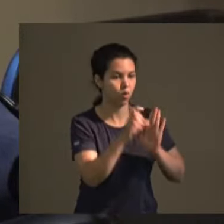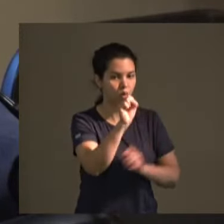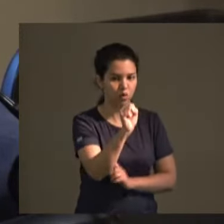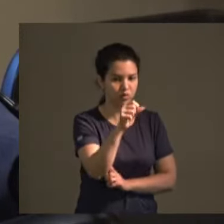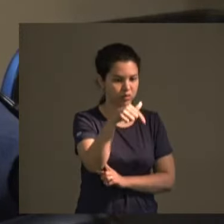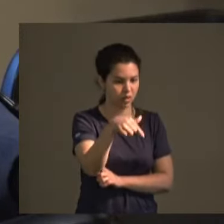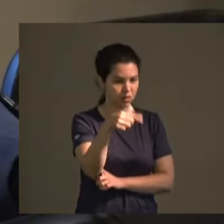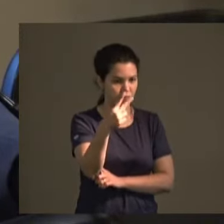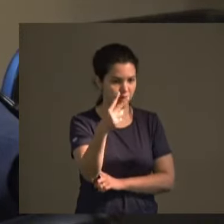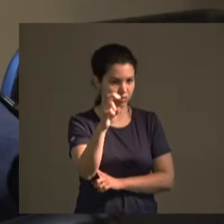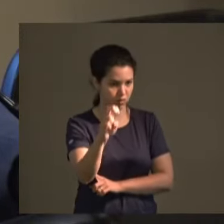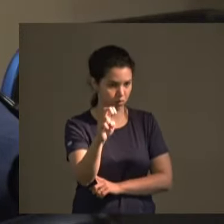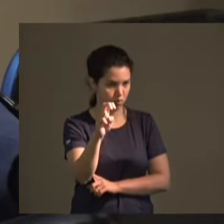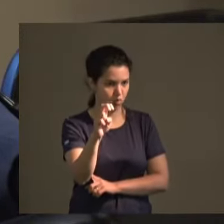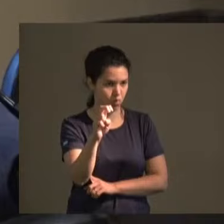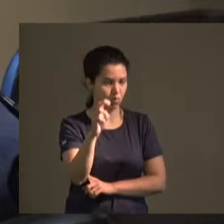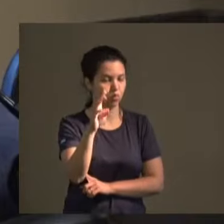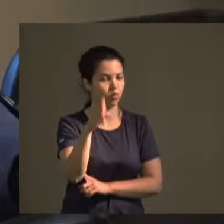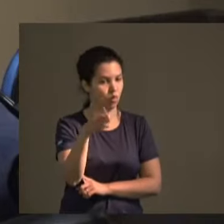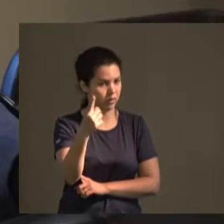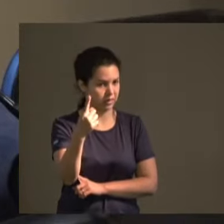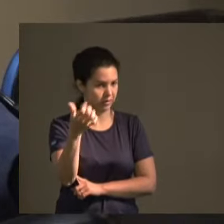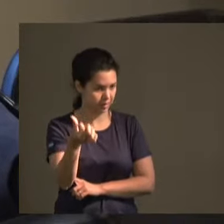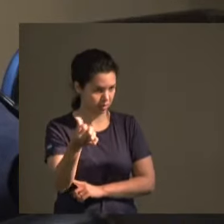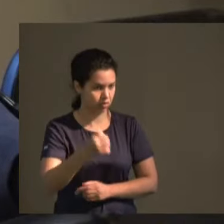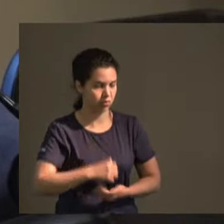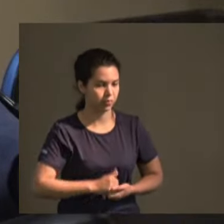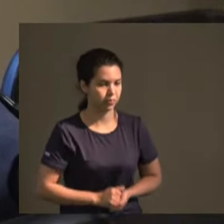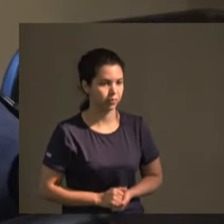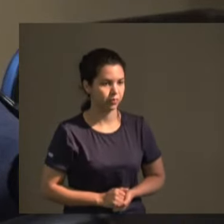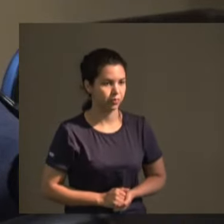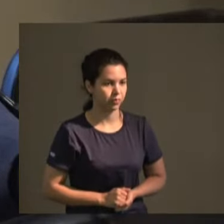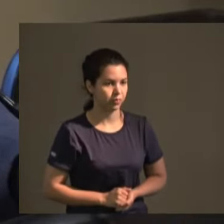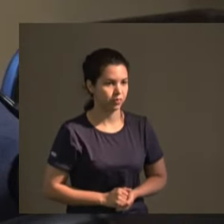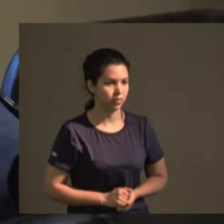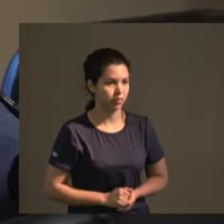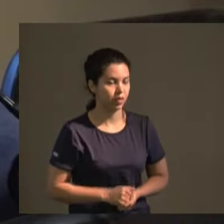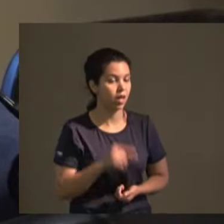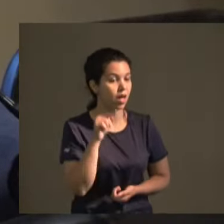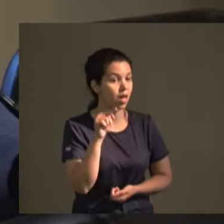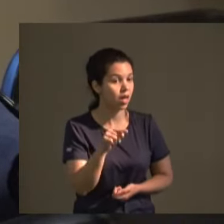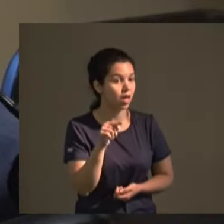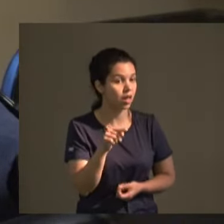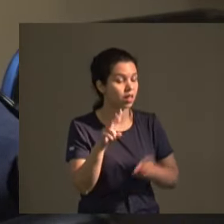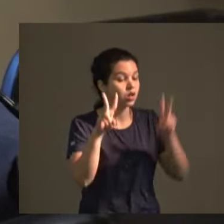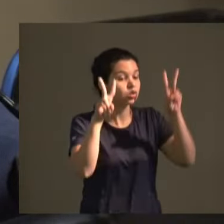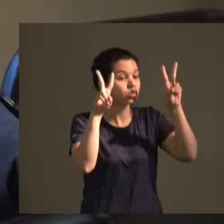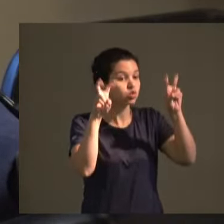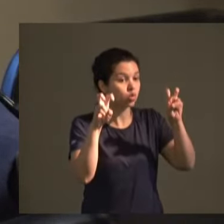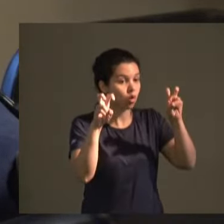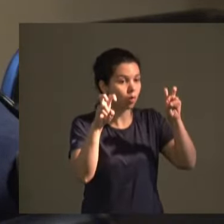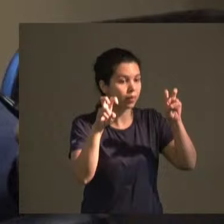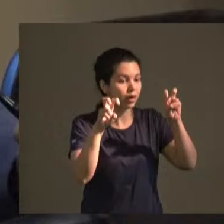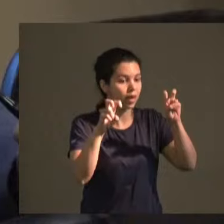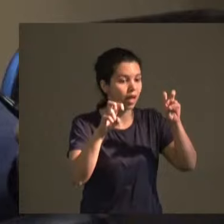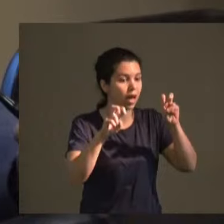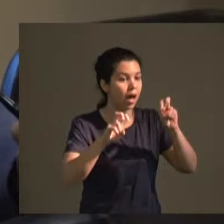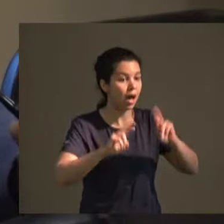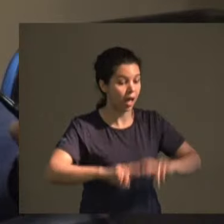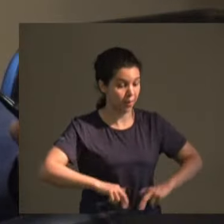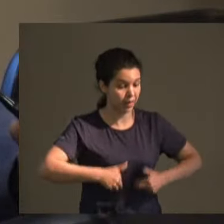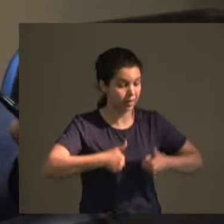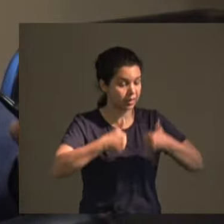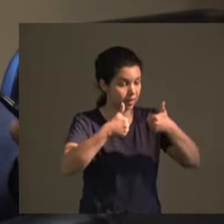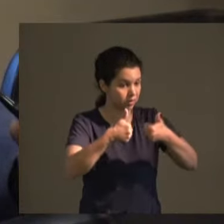de 2016, que trata, Camila, que a reabilitação profissional da pessoa com